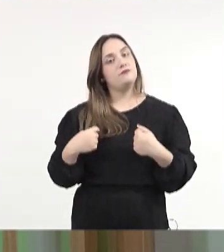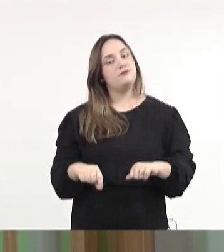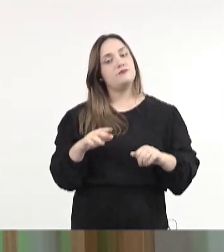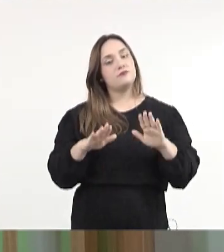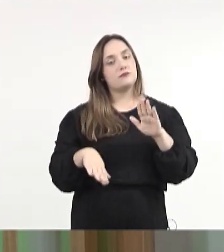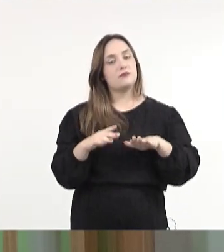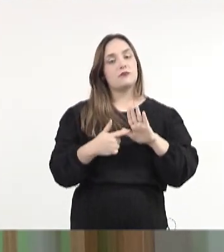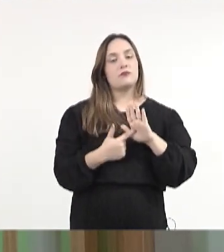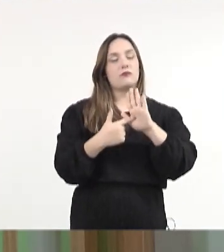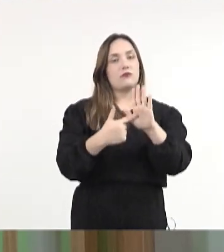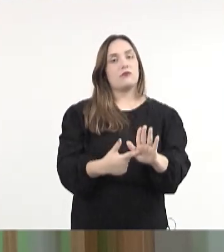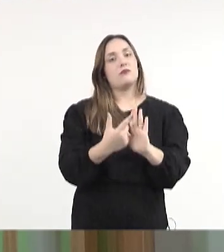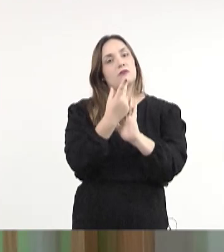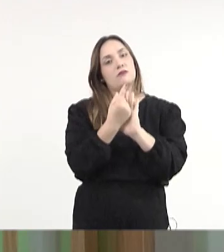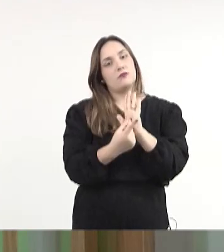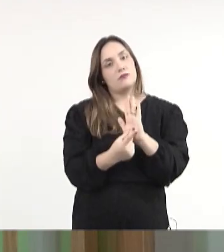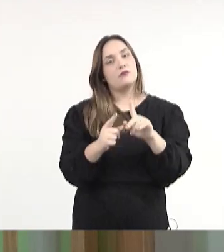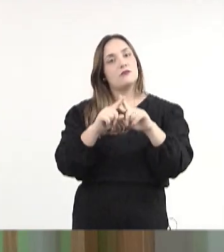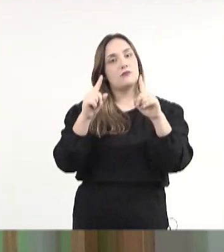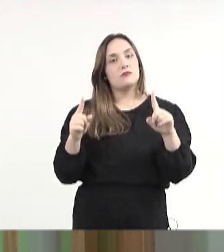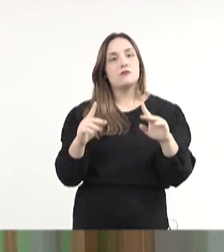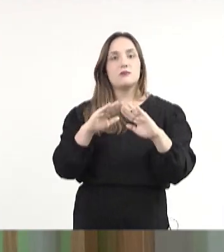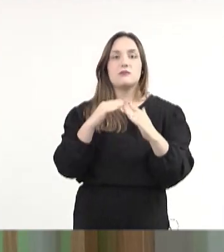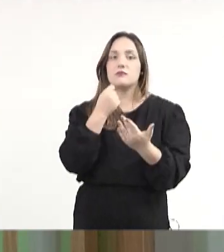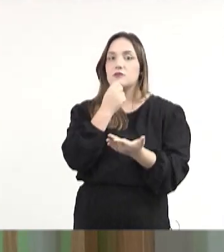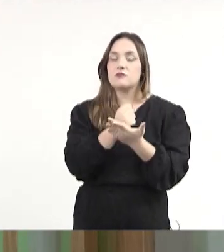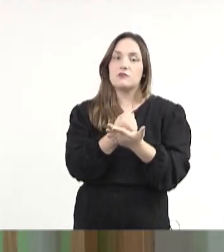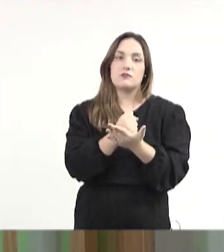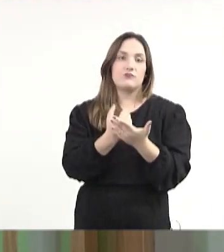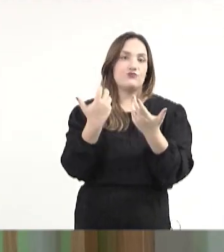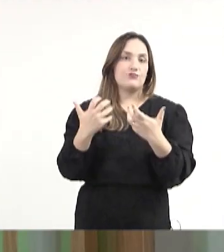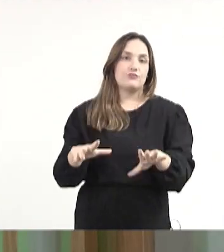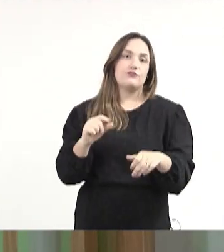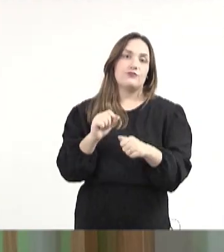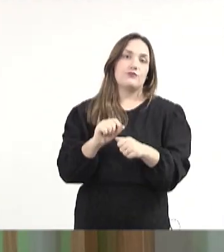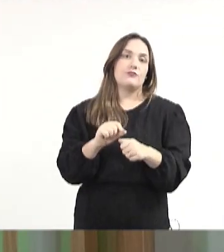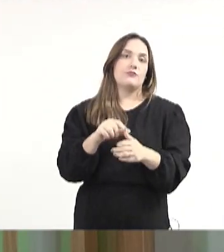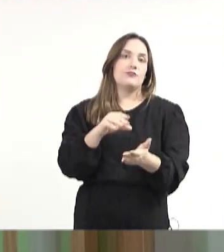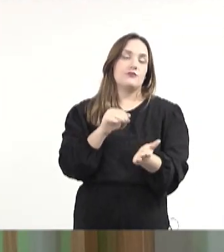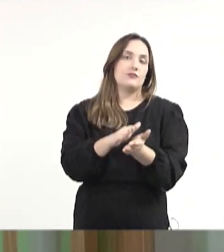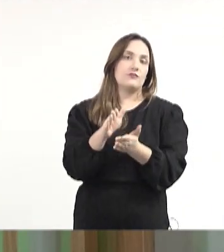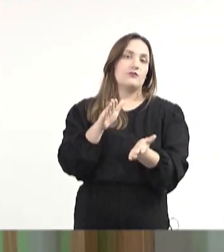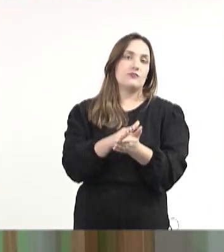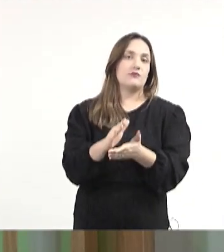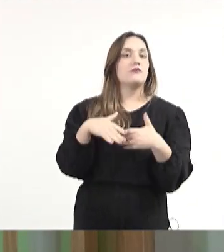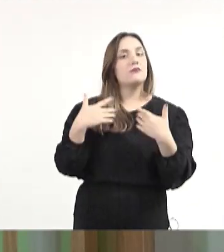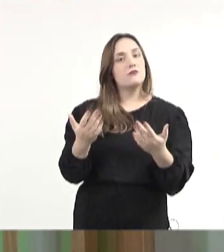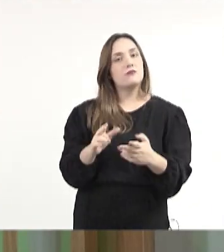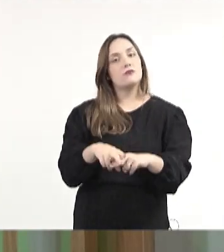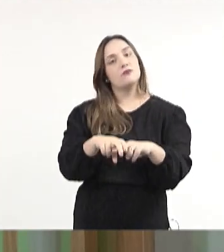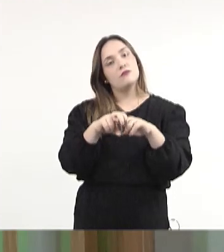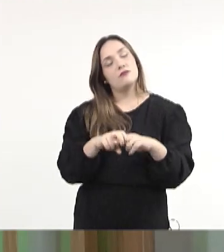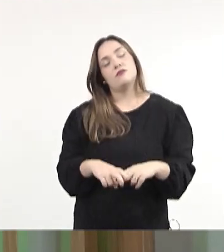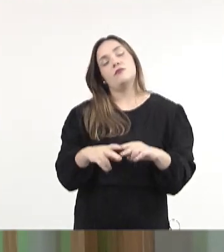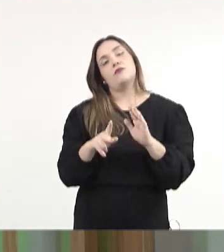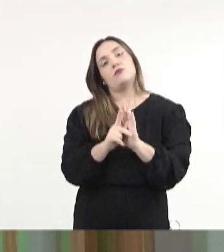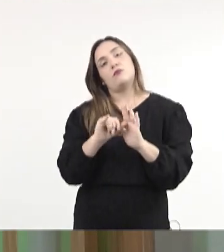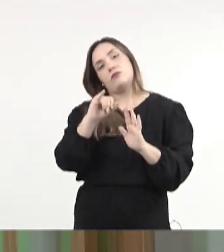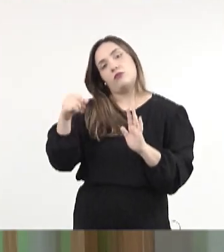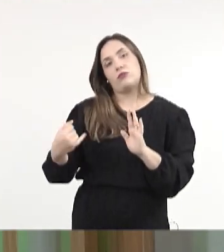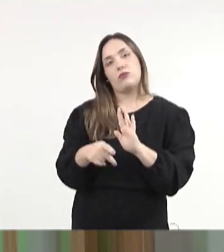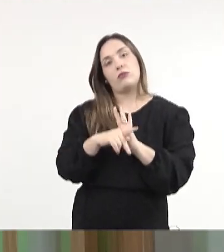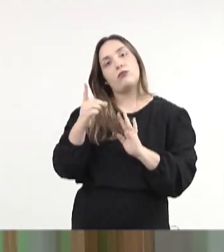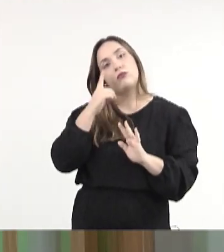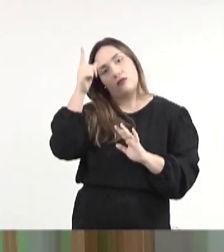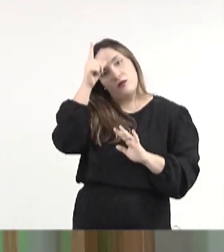um orçamento desses medicamentos, mas as farmácias às vezes não querem fazer a impressão desses documentos. E o projeto então apresentado pela deputada